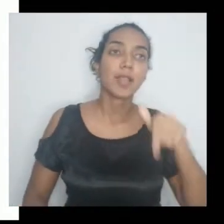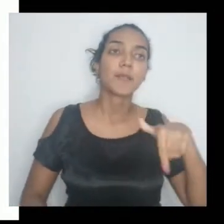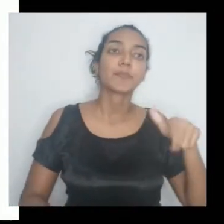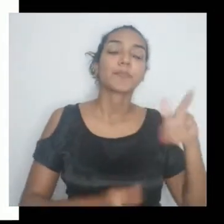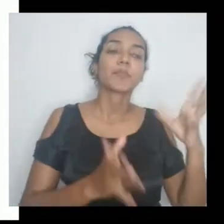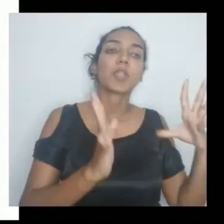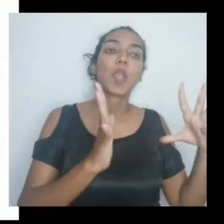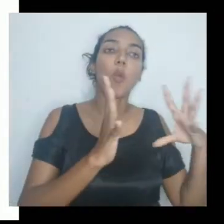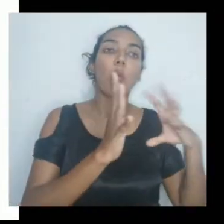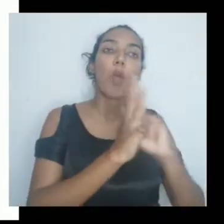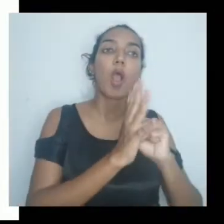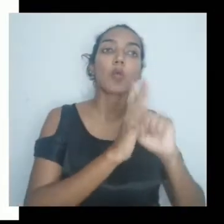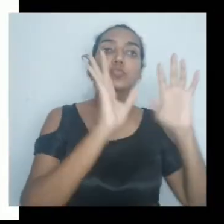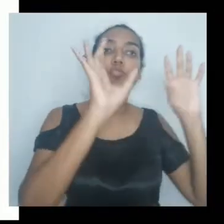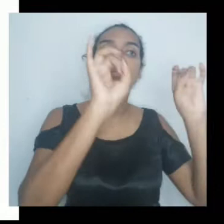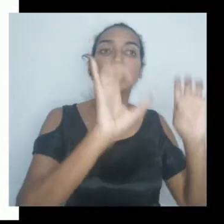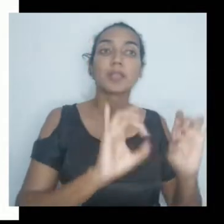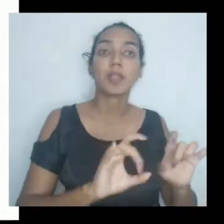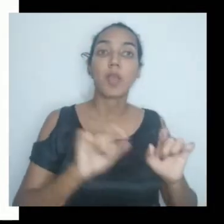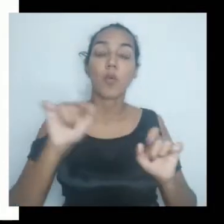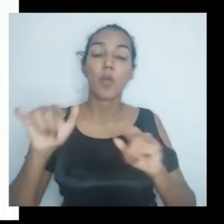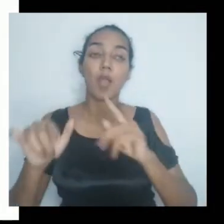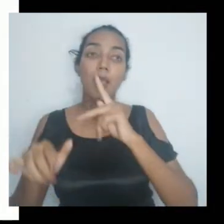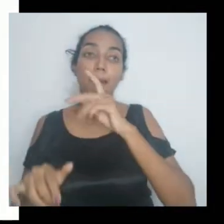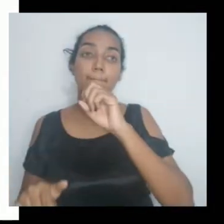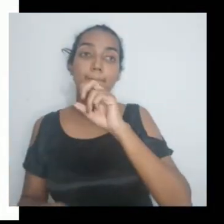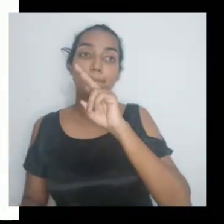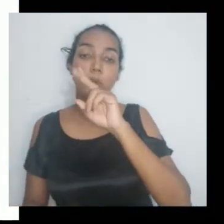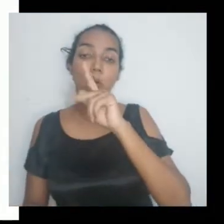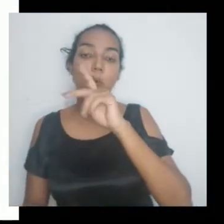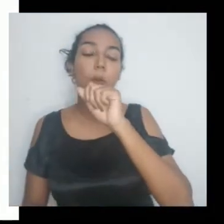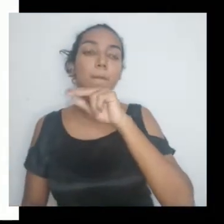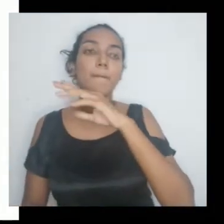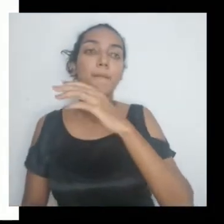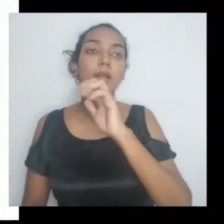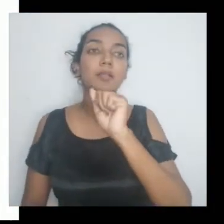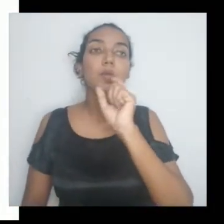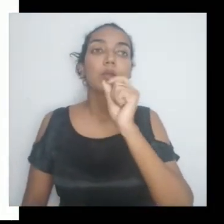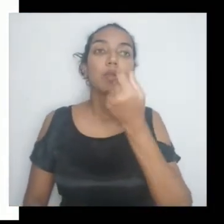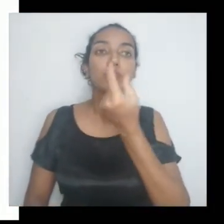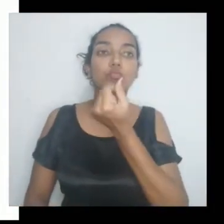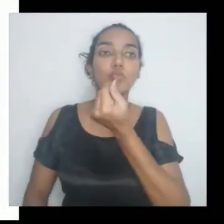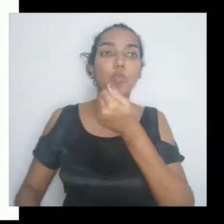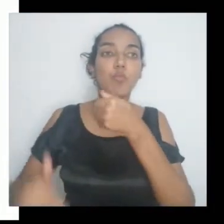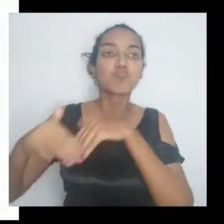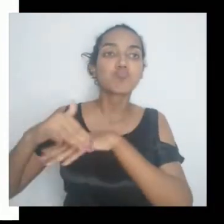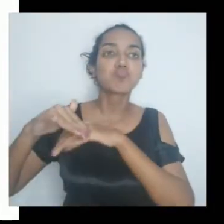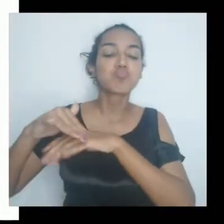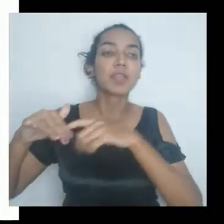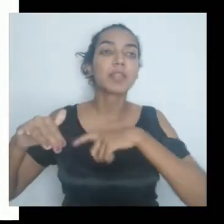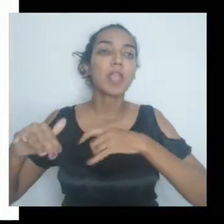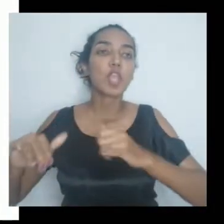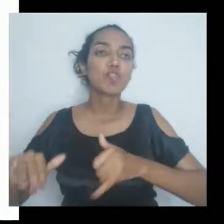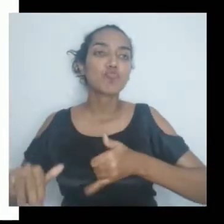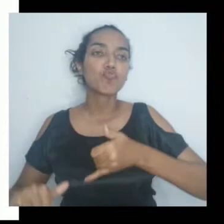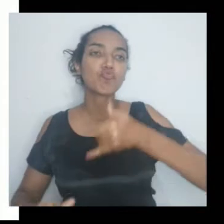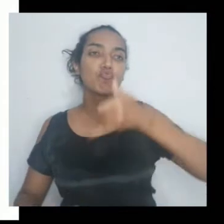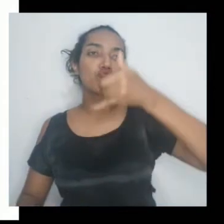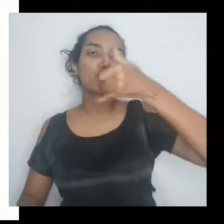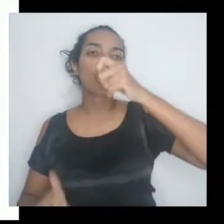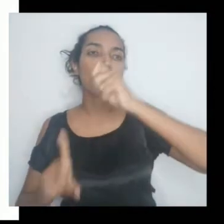que permite a rentabilidade de juros, e uma conta corrente não teria, por exemplo, os juros mensais a